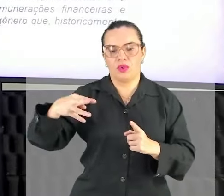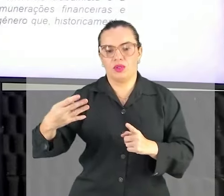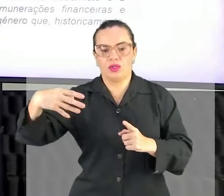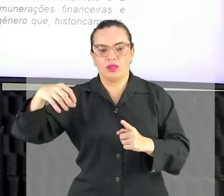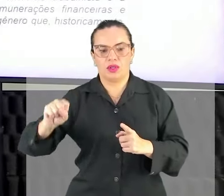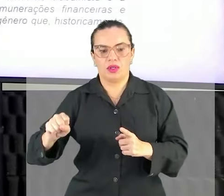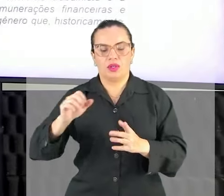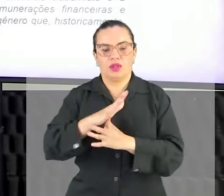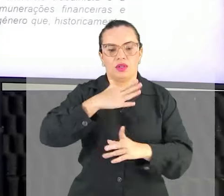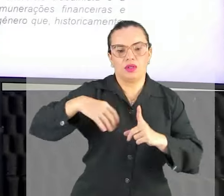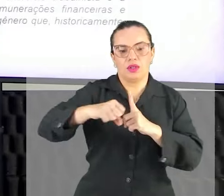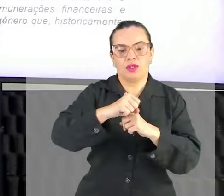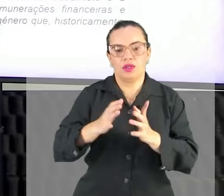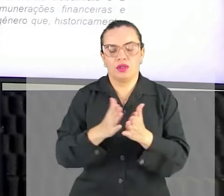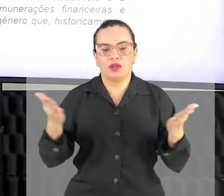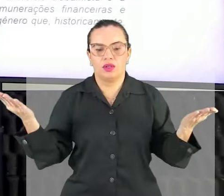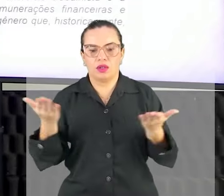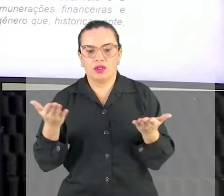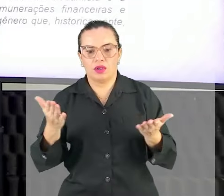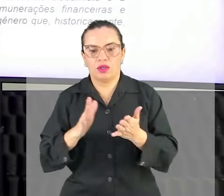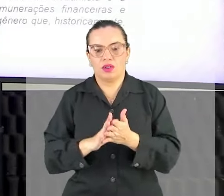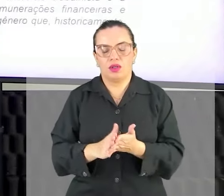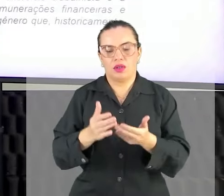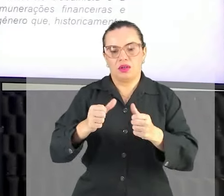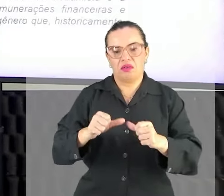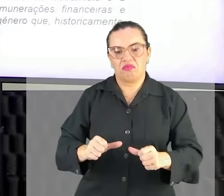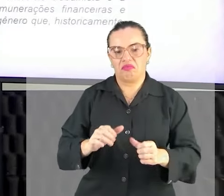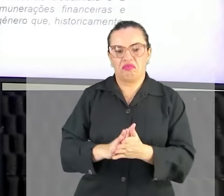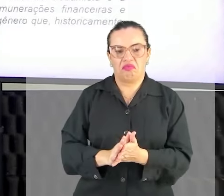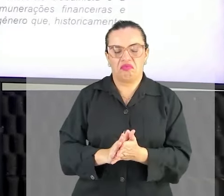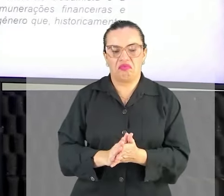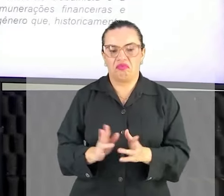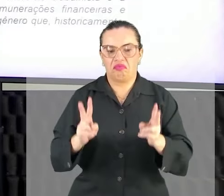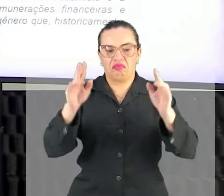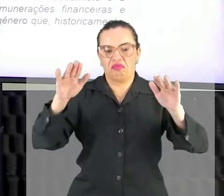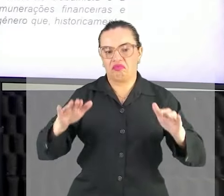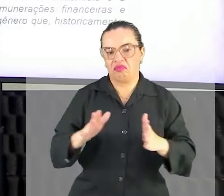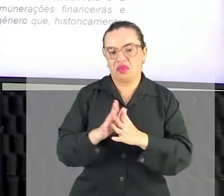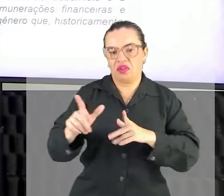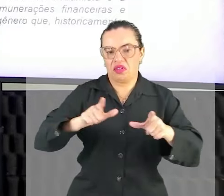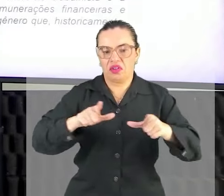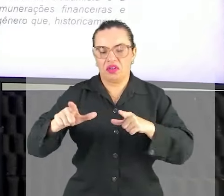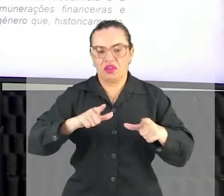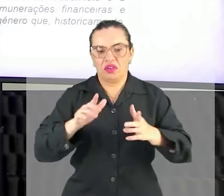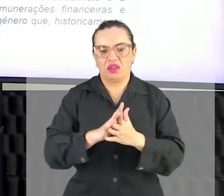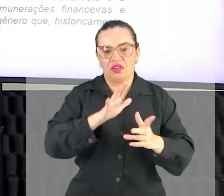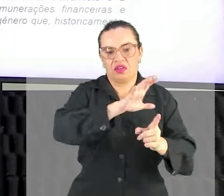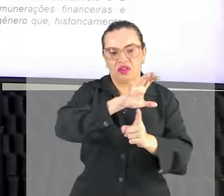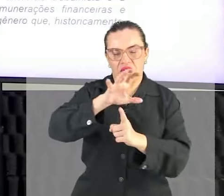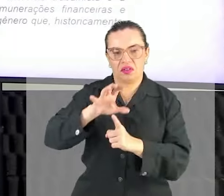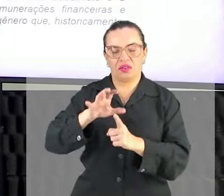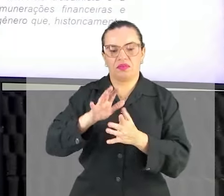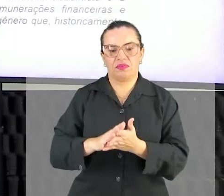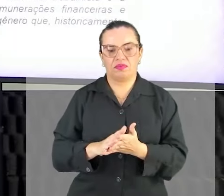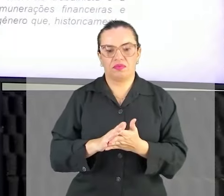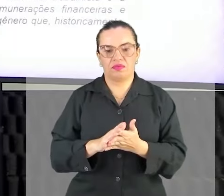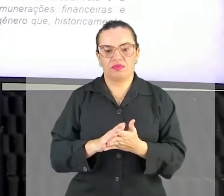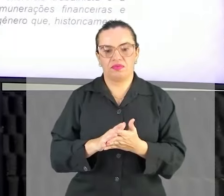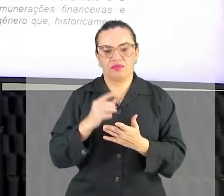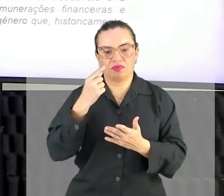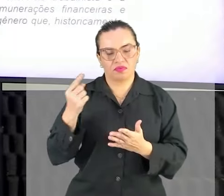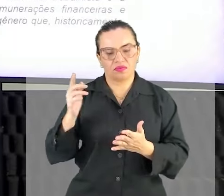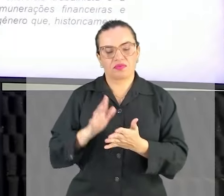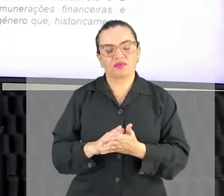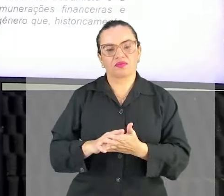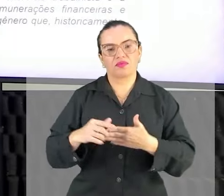possui uma tendência de precarizar as atividades laborais, influenciada, ó, outro legitimador, né, Ricardo